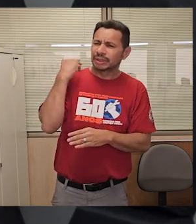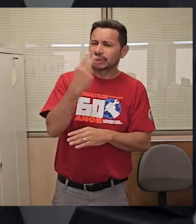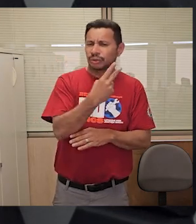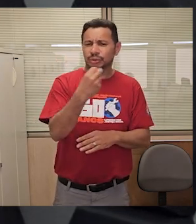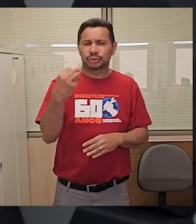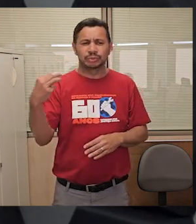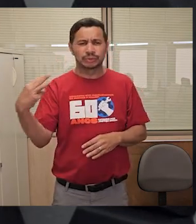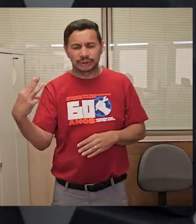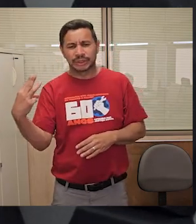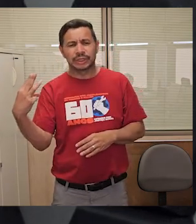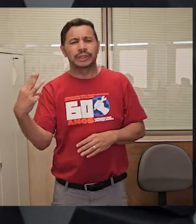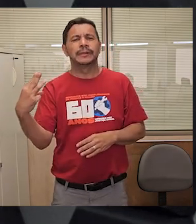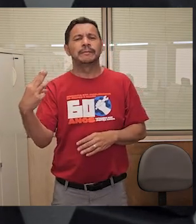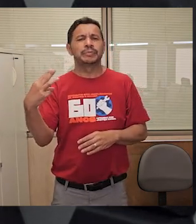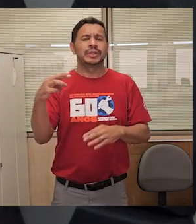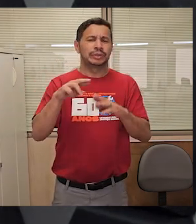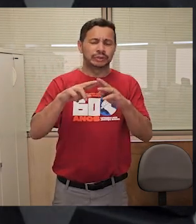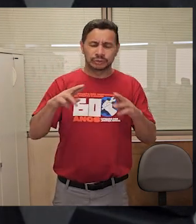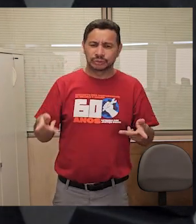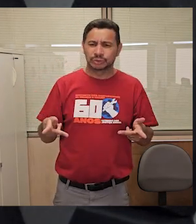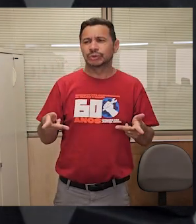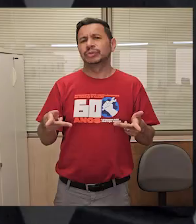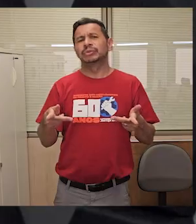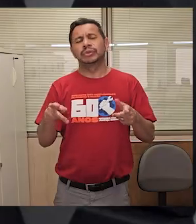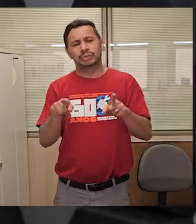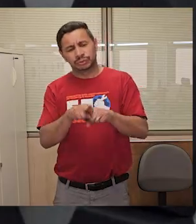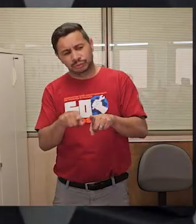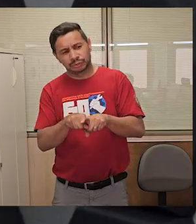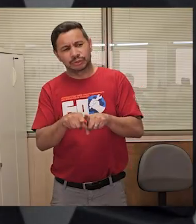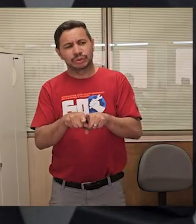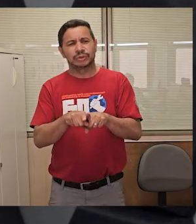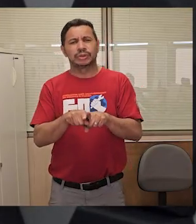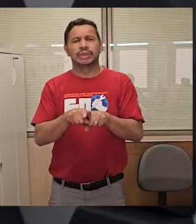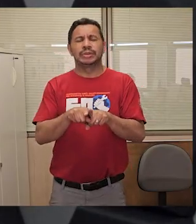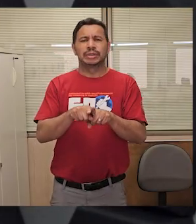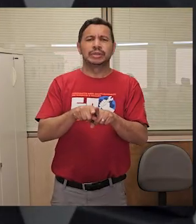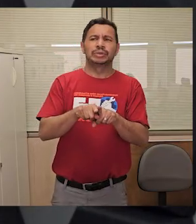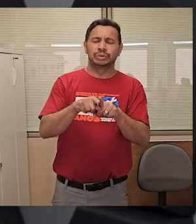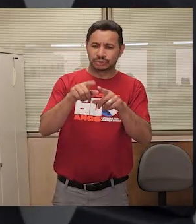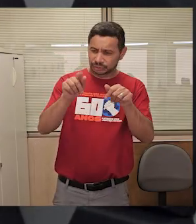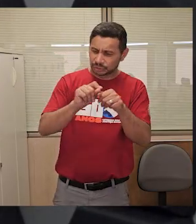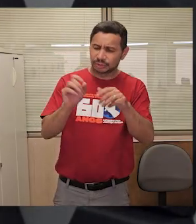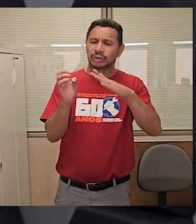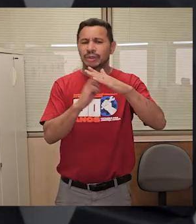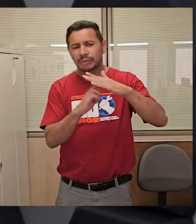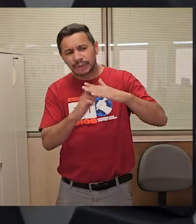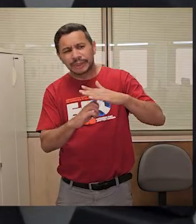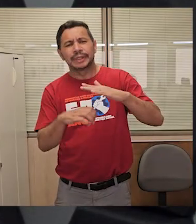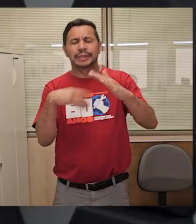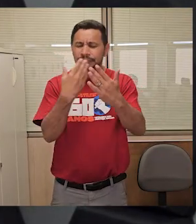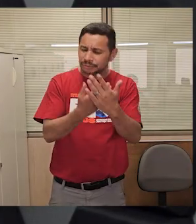né, com uma diversidade, pluralidade de personalidades acadêmicas,